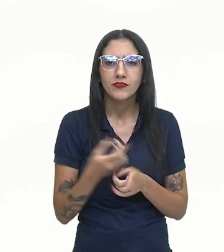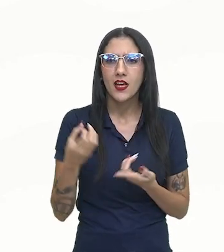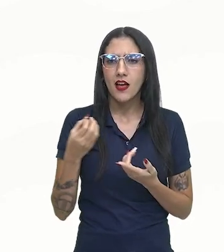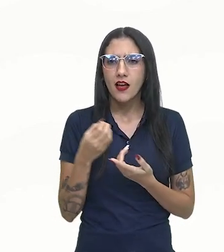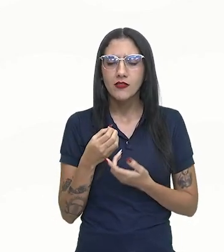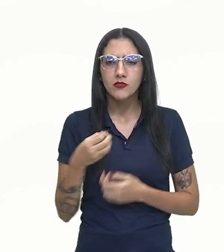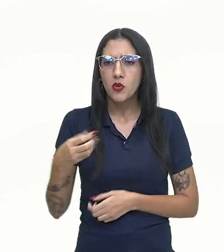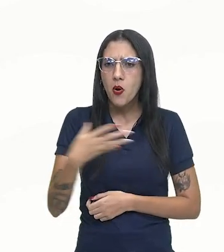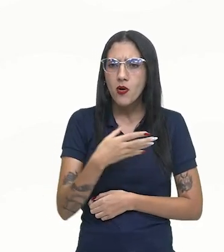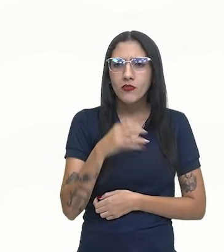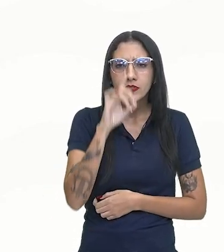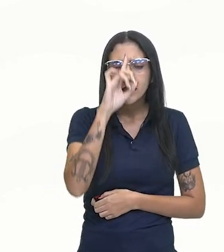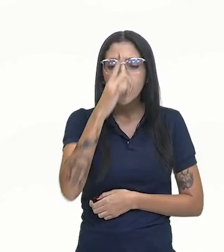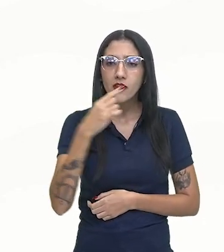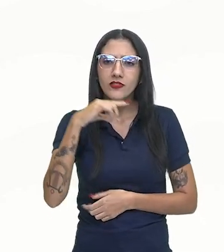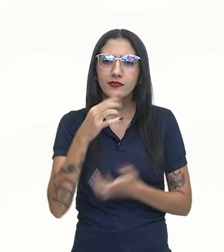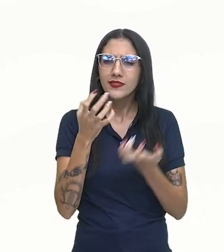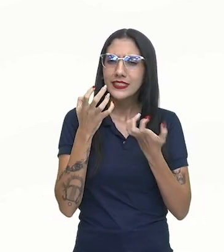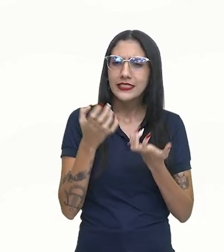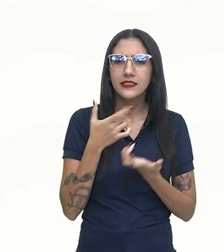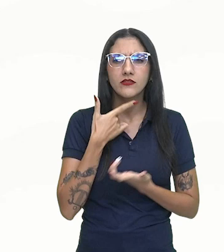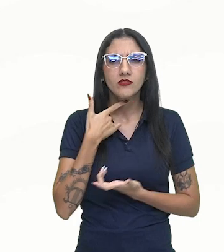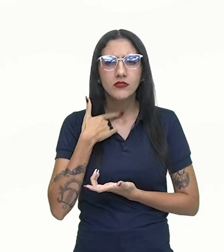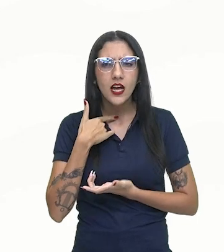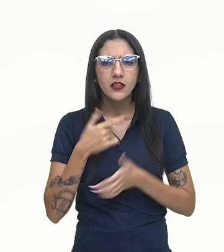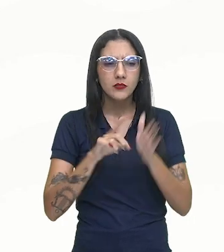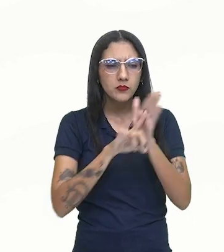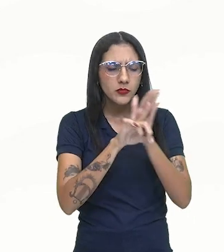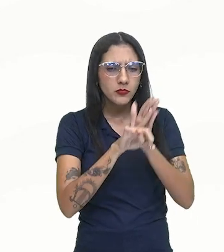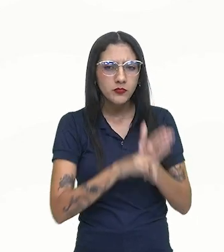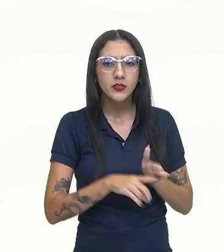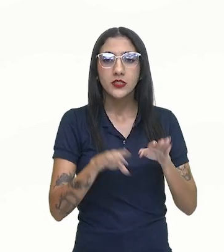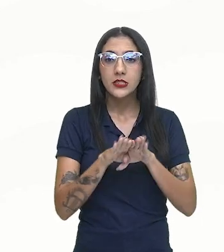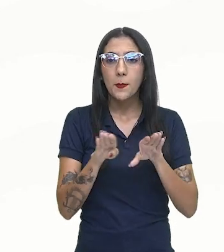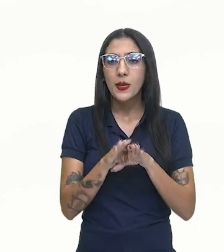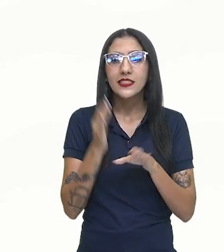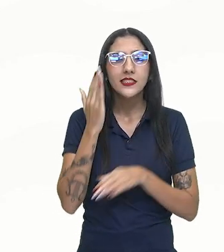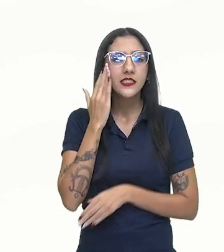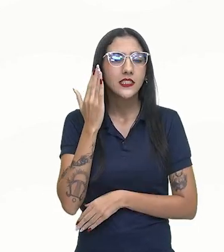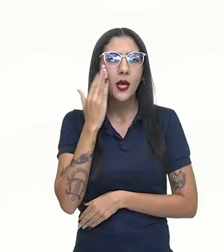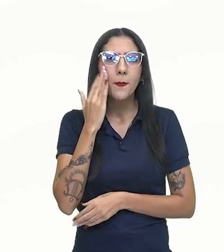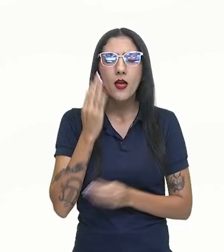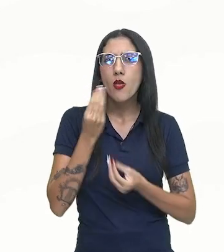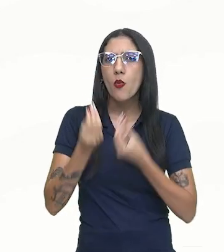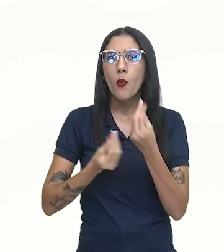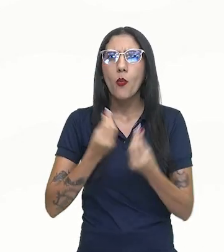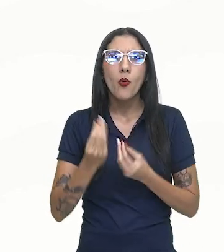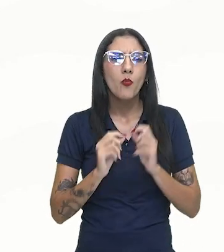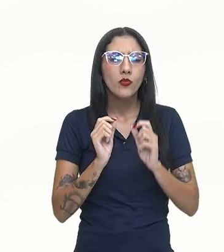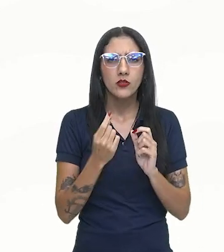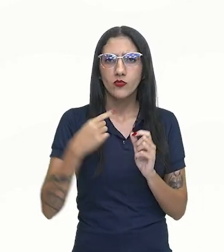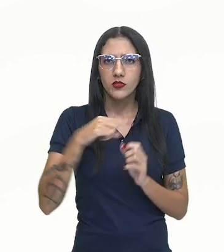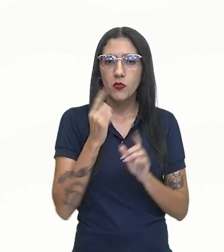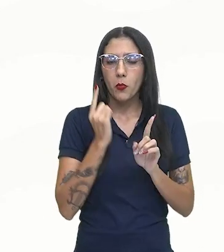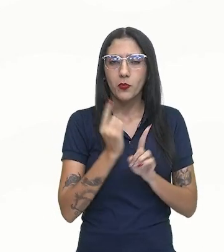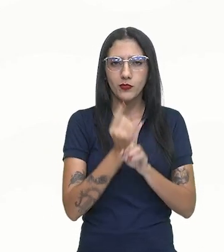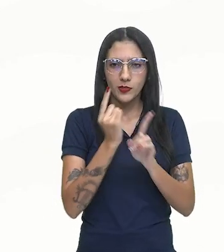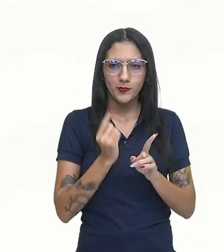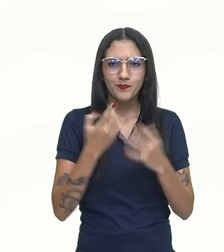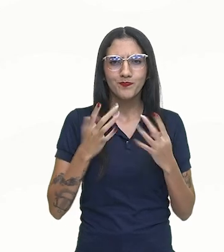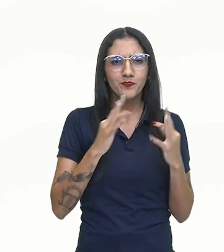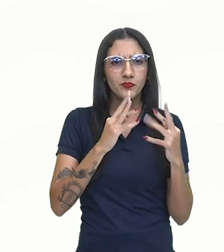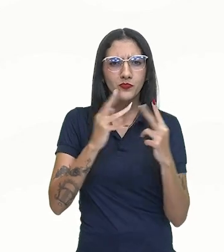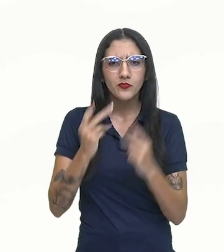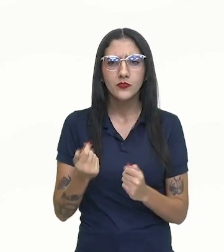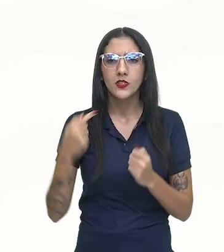ideias, você quer começar a investigar e também saber no que vai resultar. E de tudo isso você